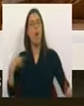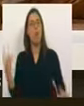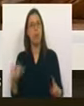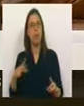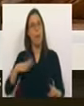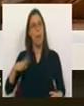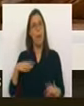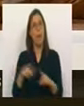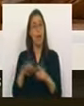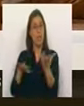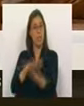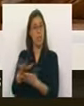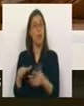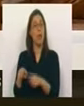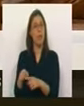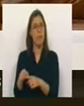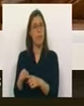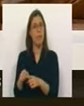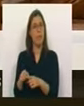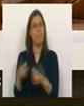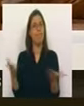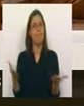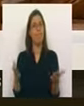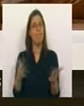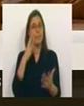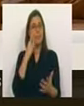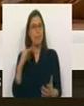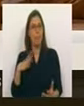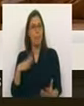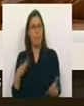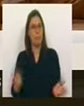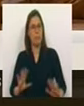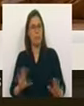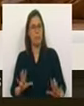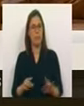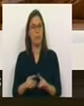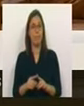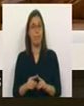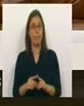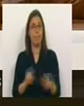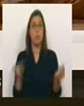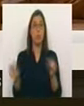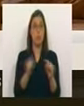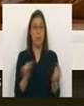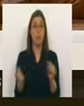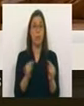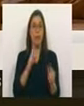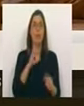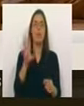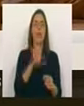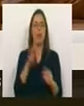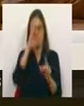um embaraço para a geringonça. Para não envergonhar, nem trago ao debate a